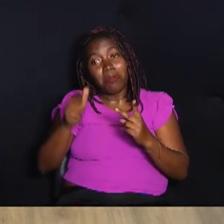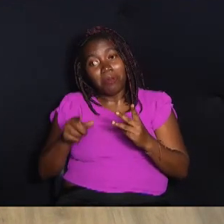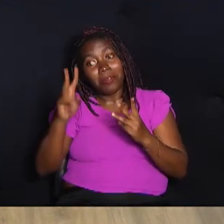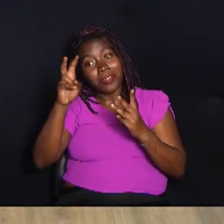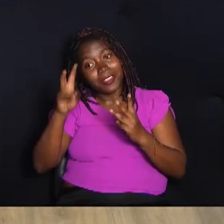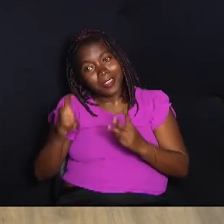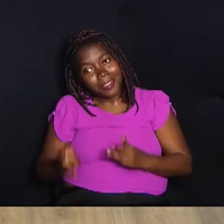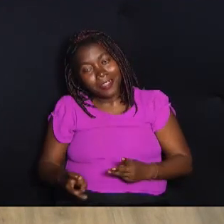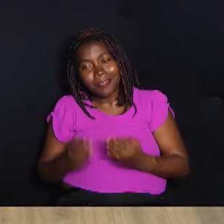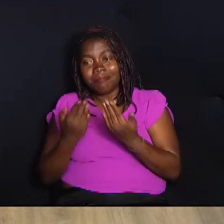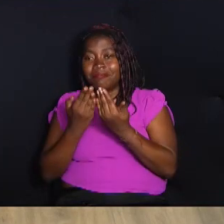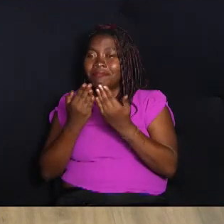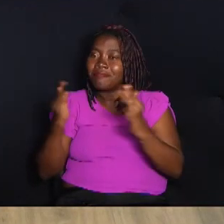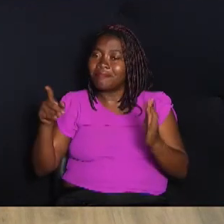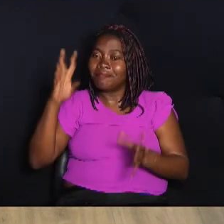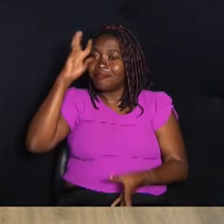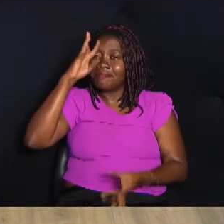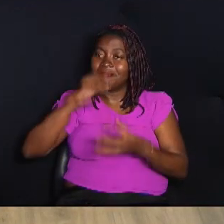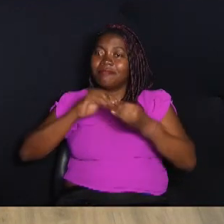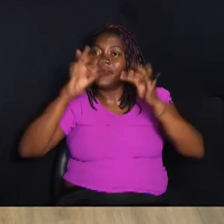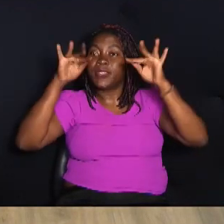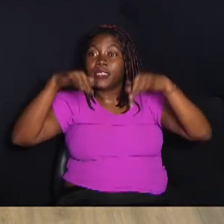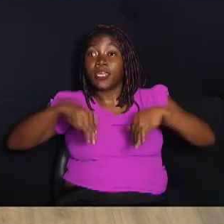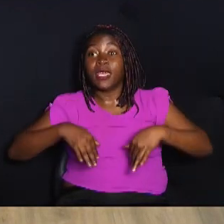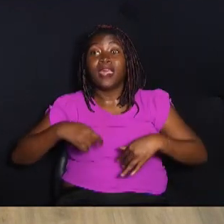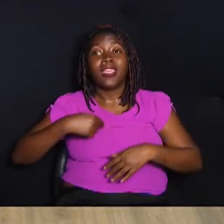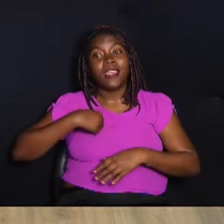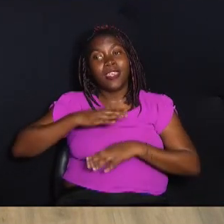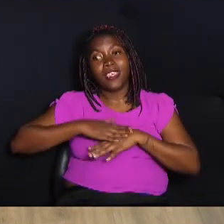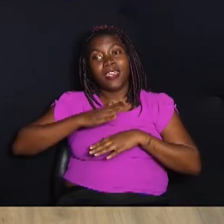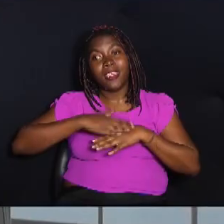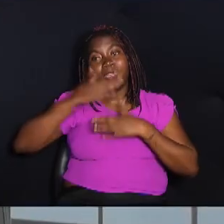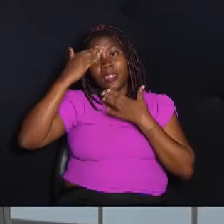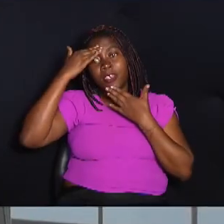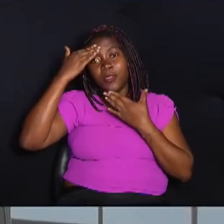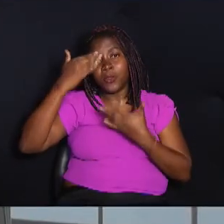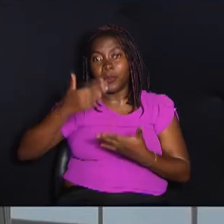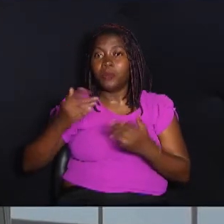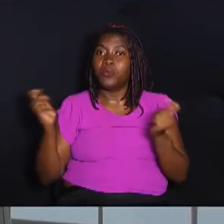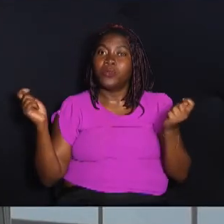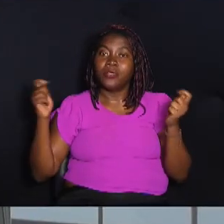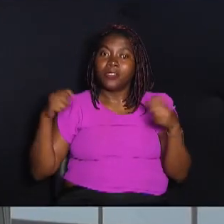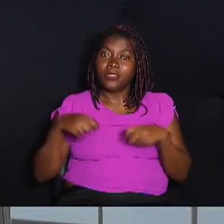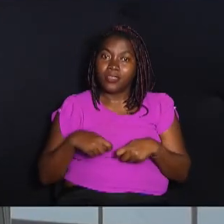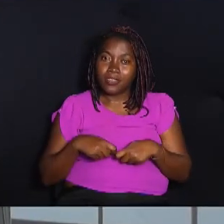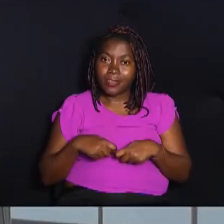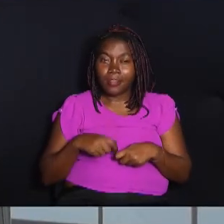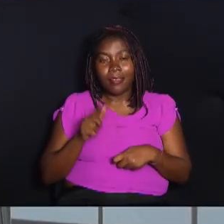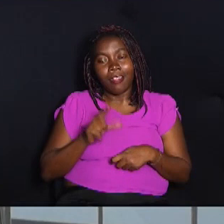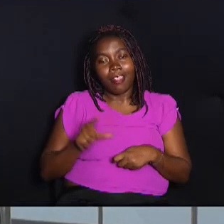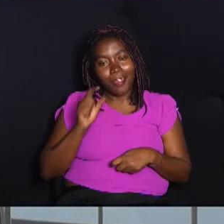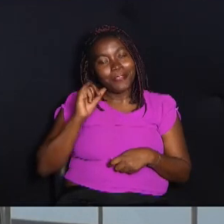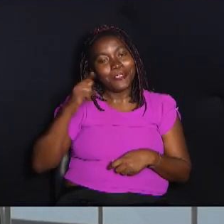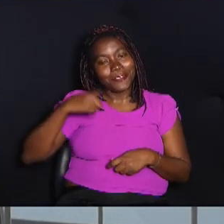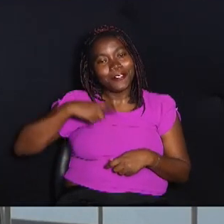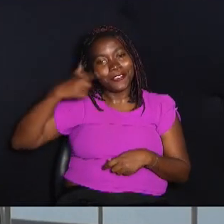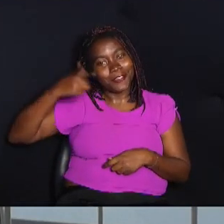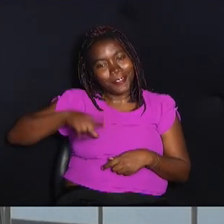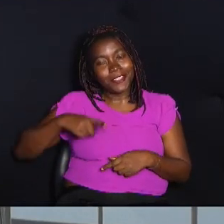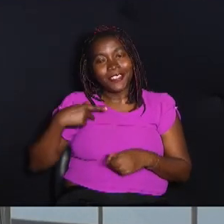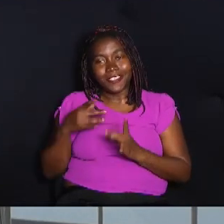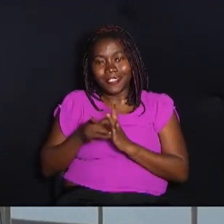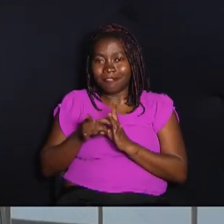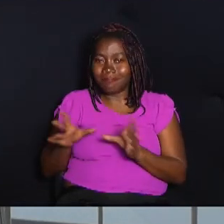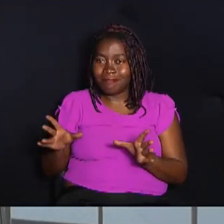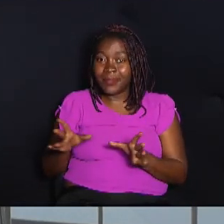e fica aberto aí para suas considerações finais. Eu que agradeço, Gabriel, a oportunidade. Claro, se houver outra, também estarei disponível.